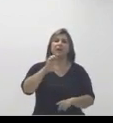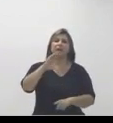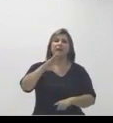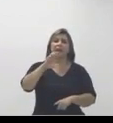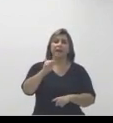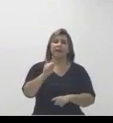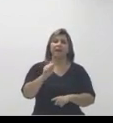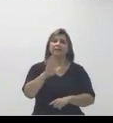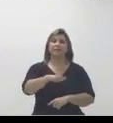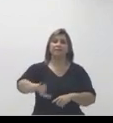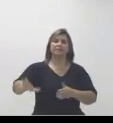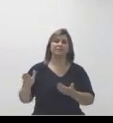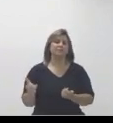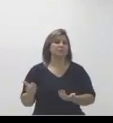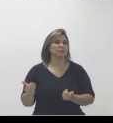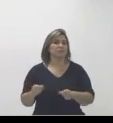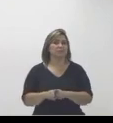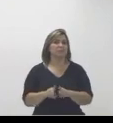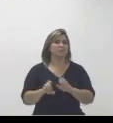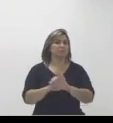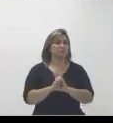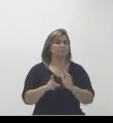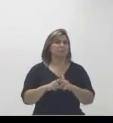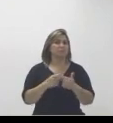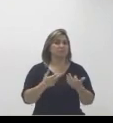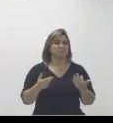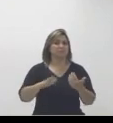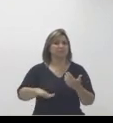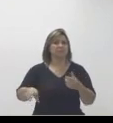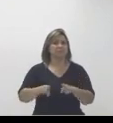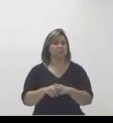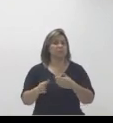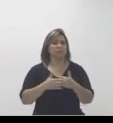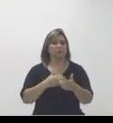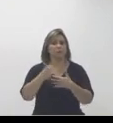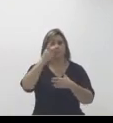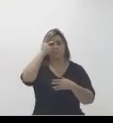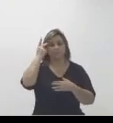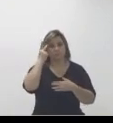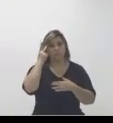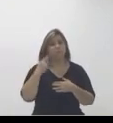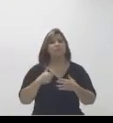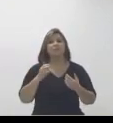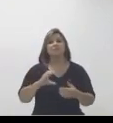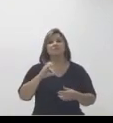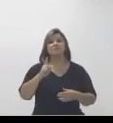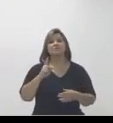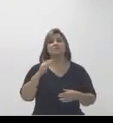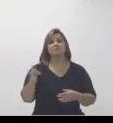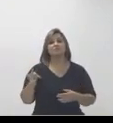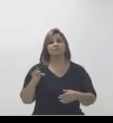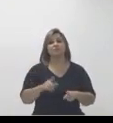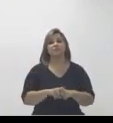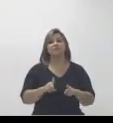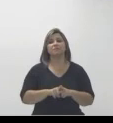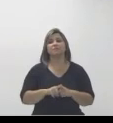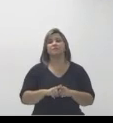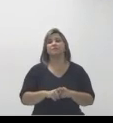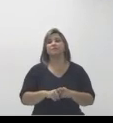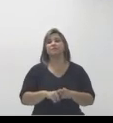vá agregar é qualquer cidadão qualquer jeito né então se respeitar a posição muito clara em relação